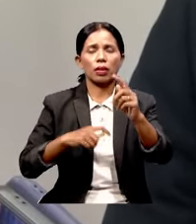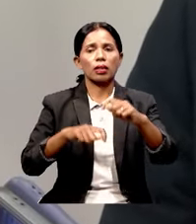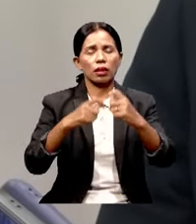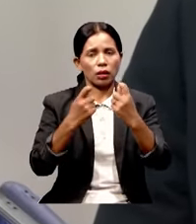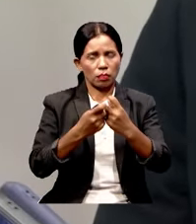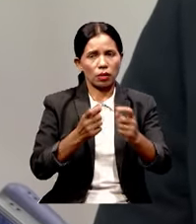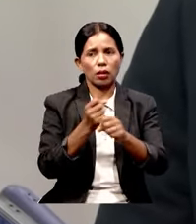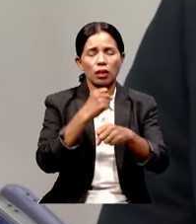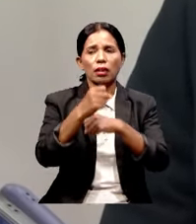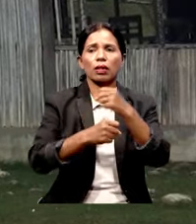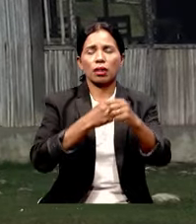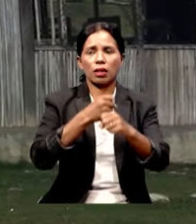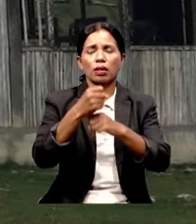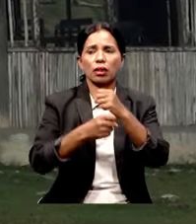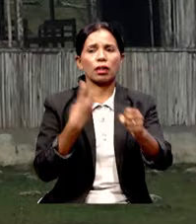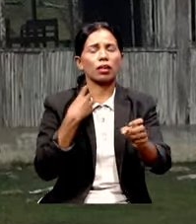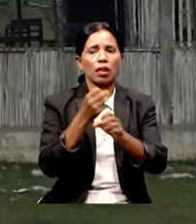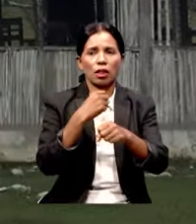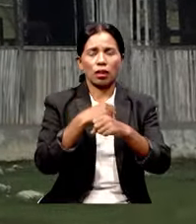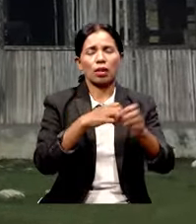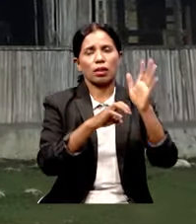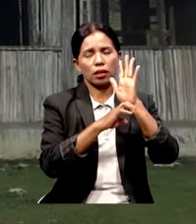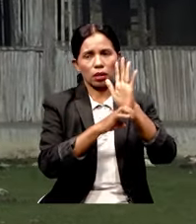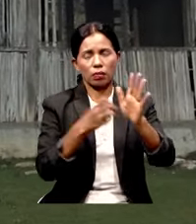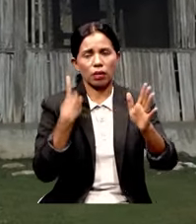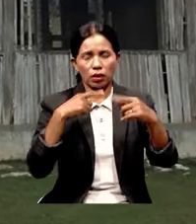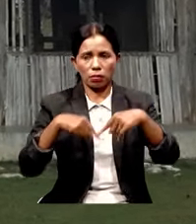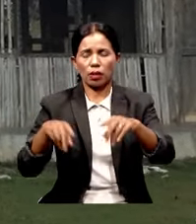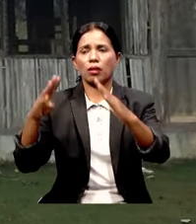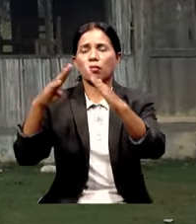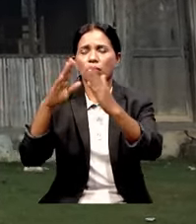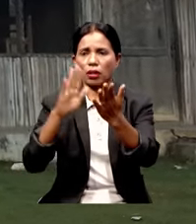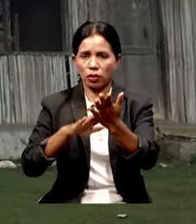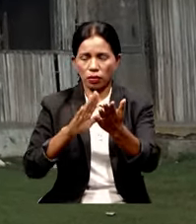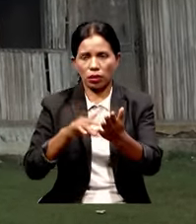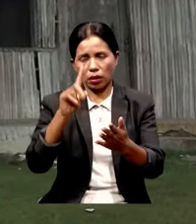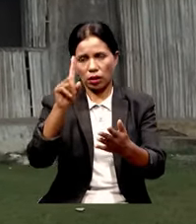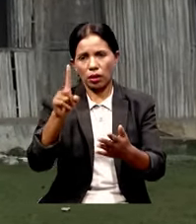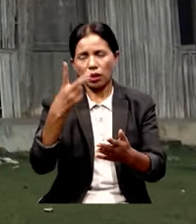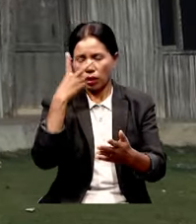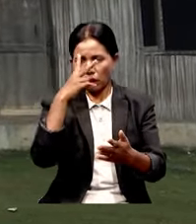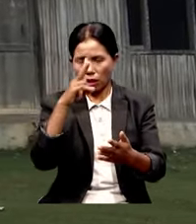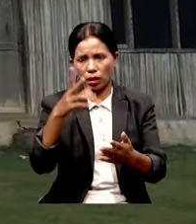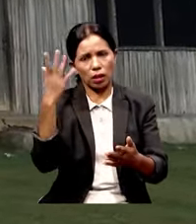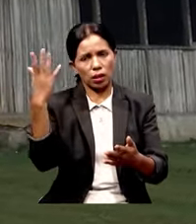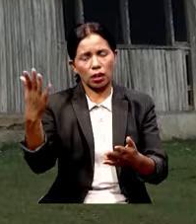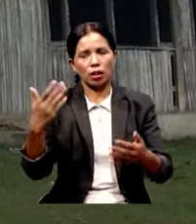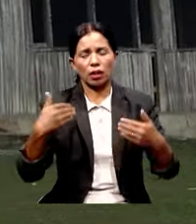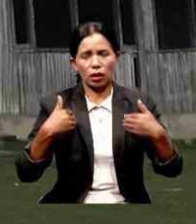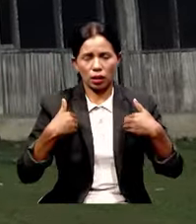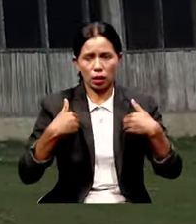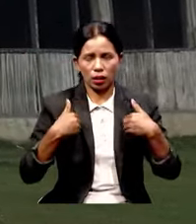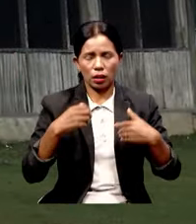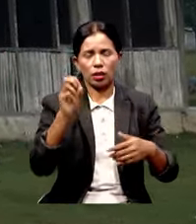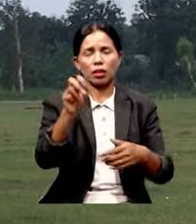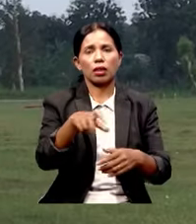mak iha tinan ita halo, por exemplo, ita bahe recinto escolar ida, ita hare kata iha ne bahe, por exemplo, iha 12